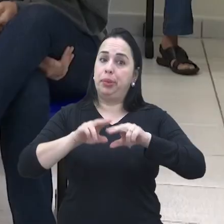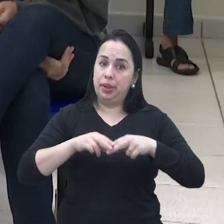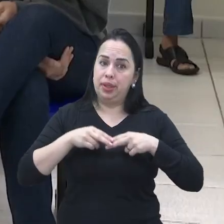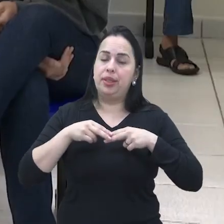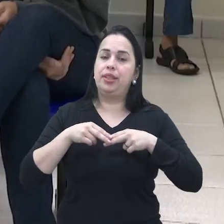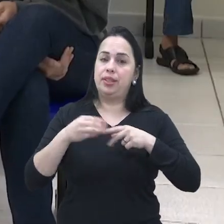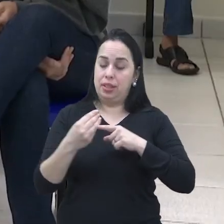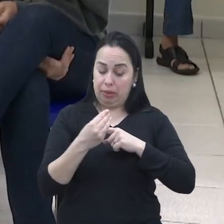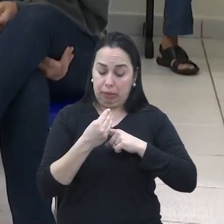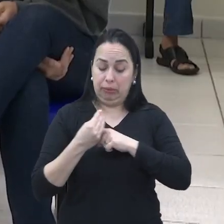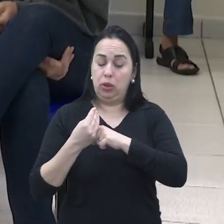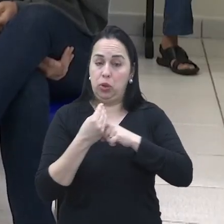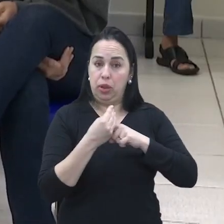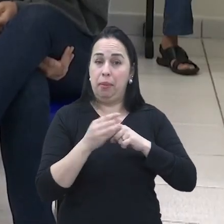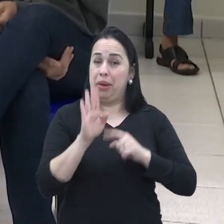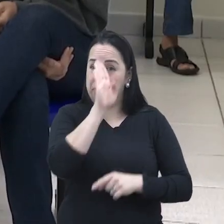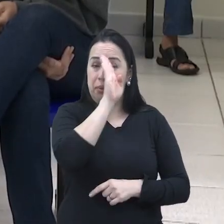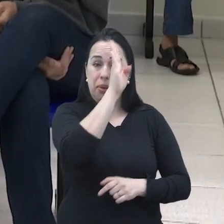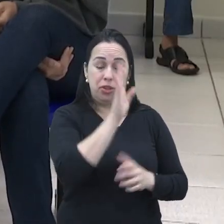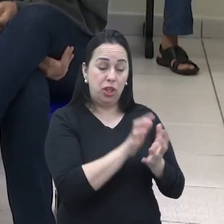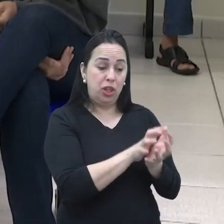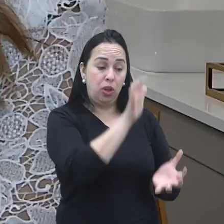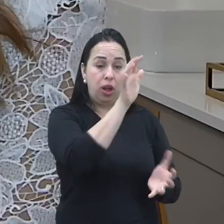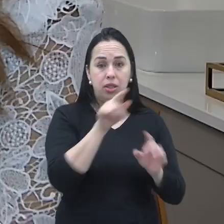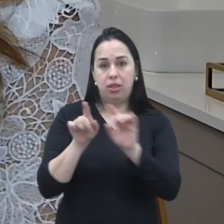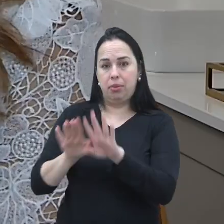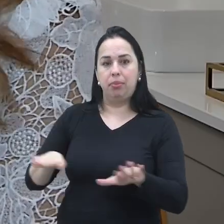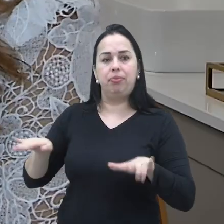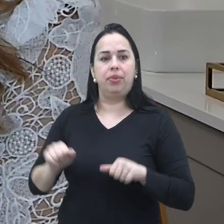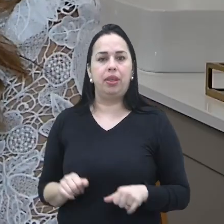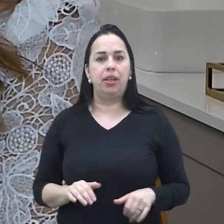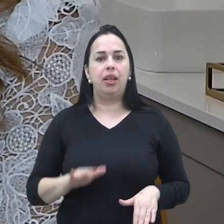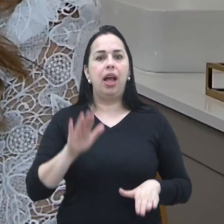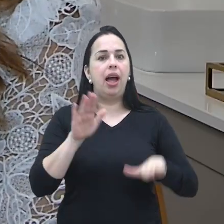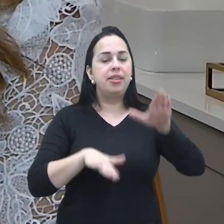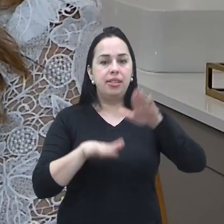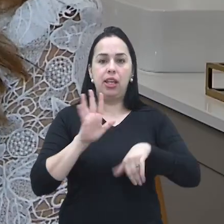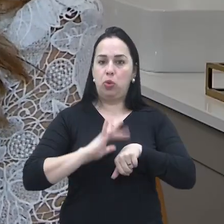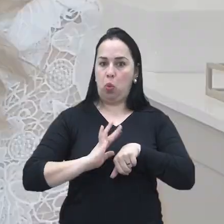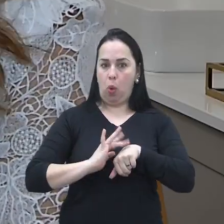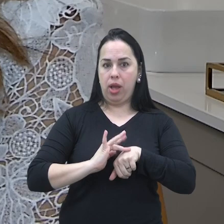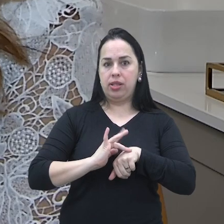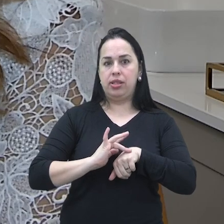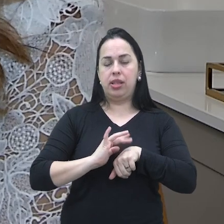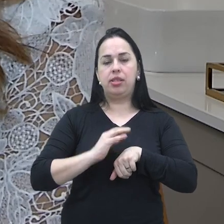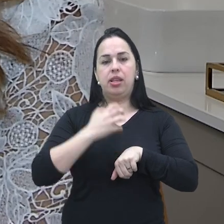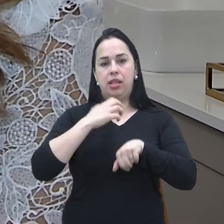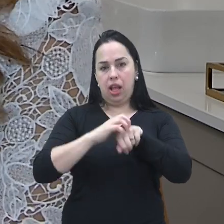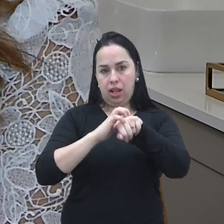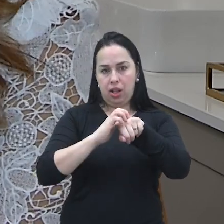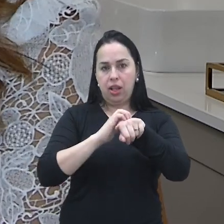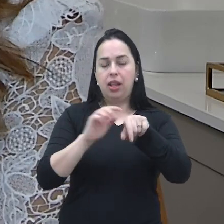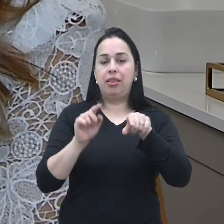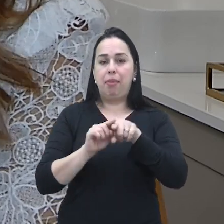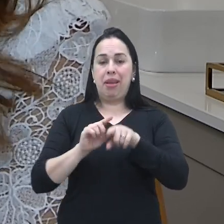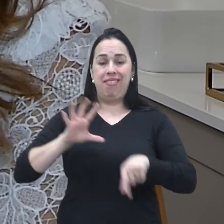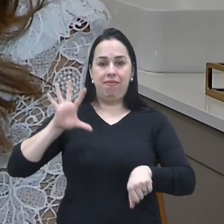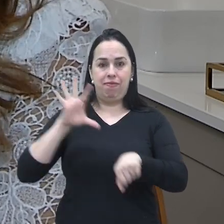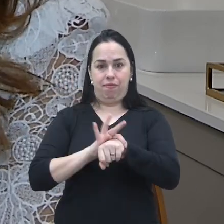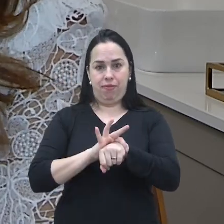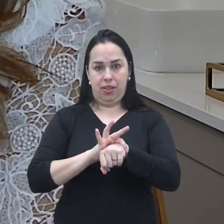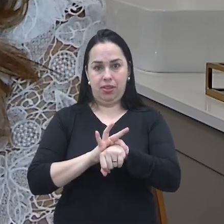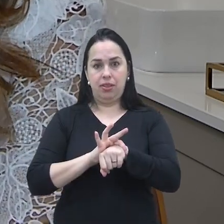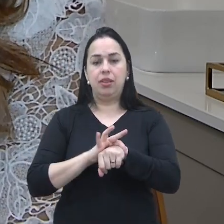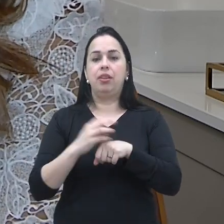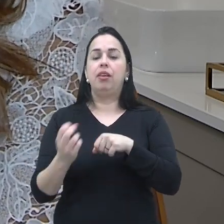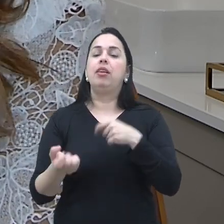alerta, principalmente para idosos e crianças. Às vezes a gente não tem só doenças alérgicas, mas a gente pode ter as chamadas doenças